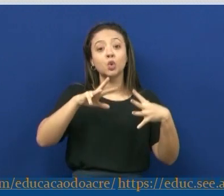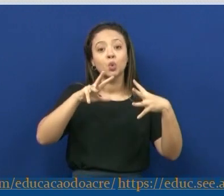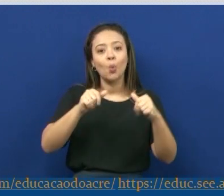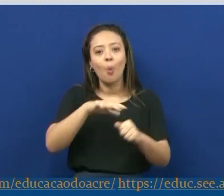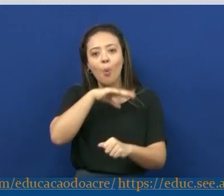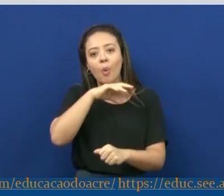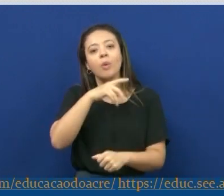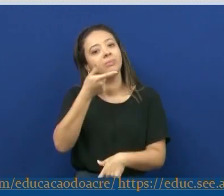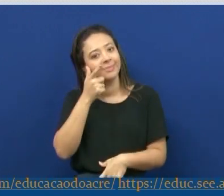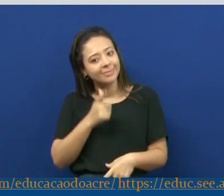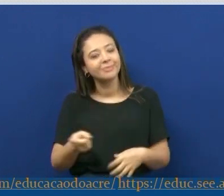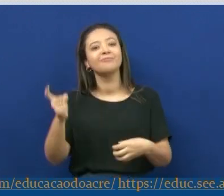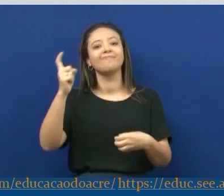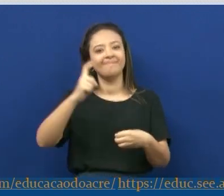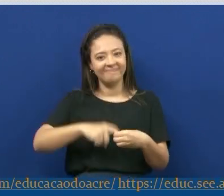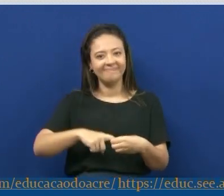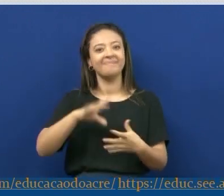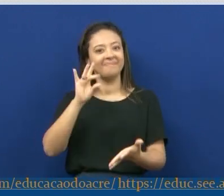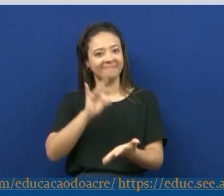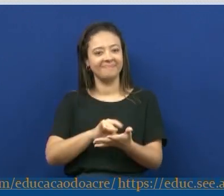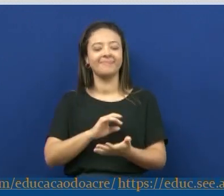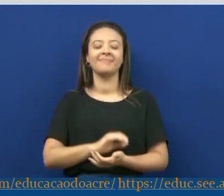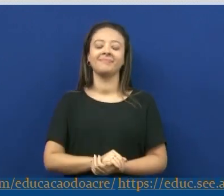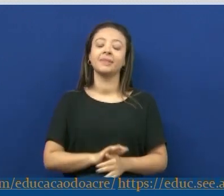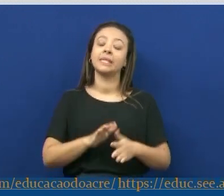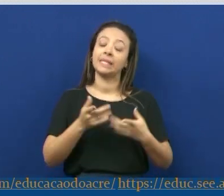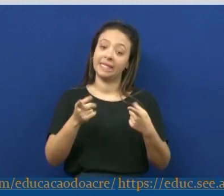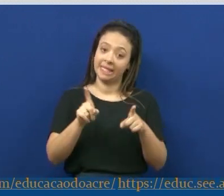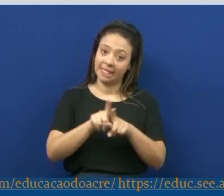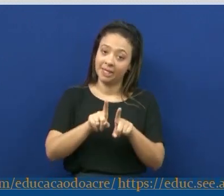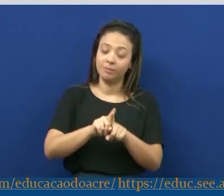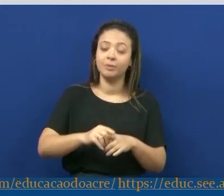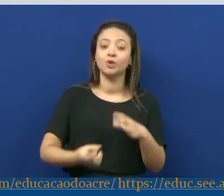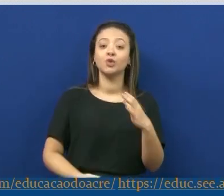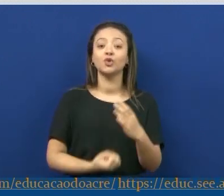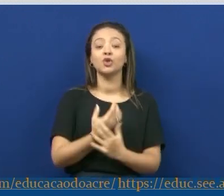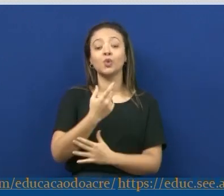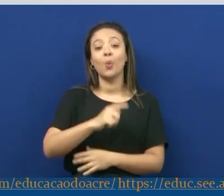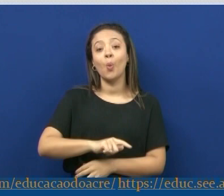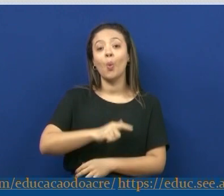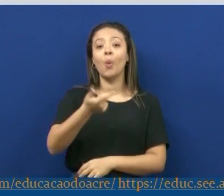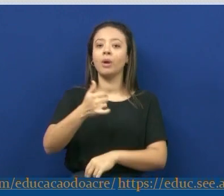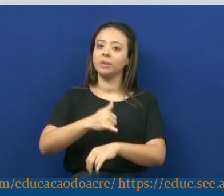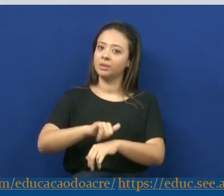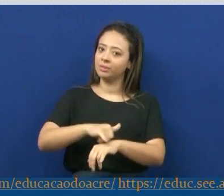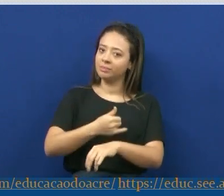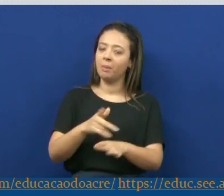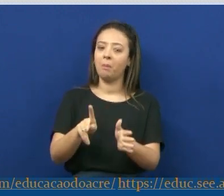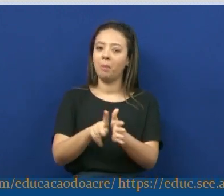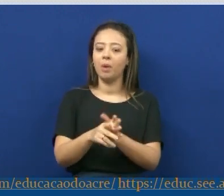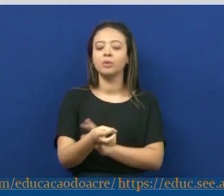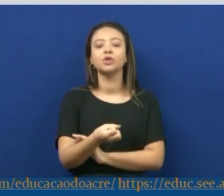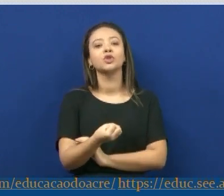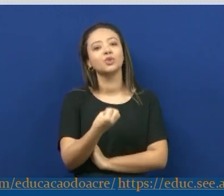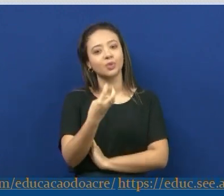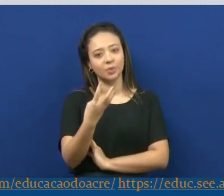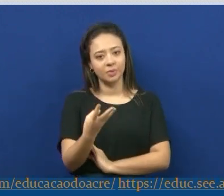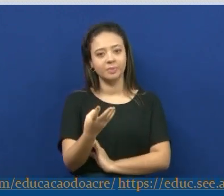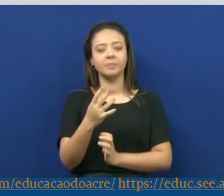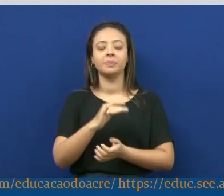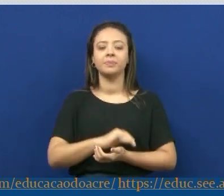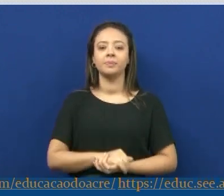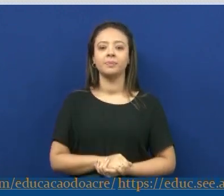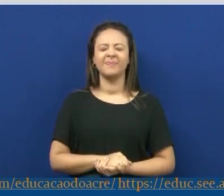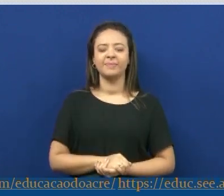animais retornaram. Nessa época também, existiam outras formas de representação